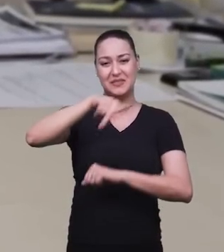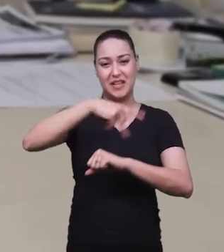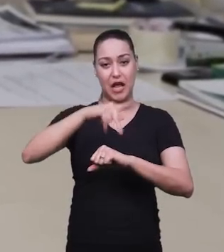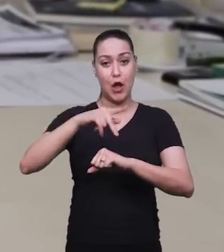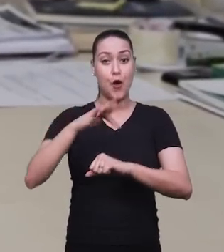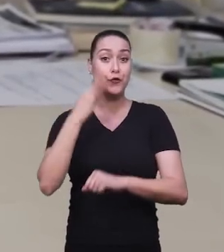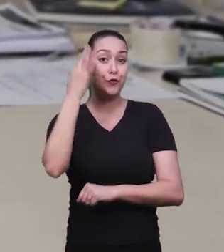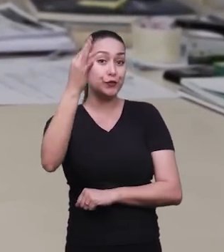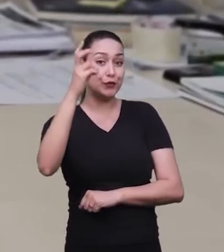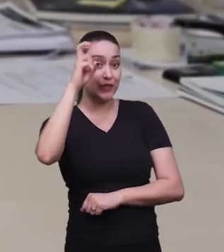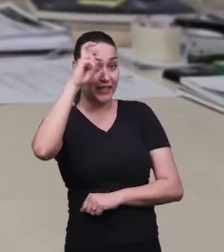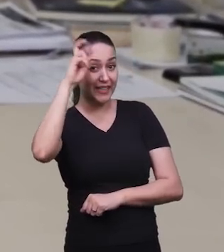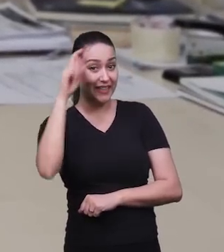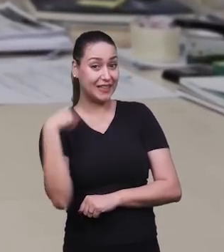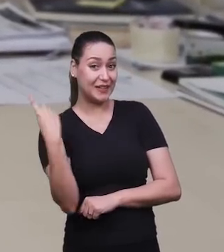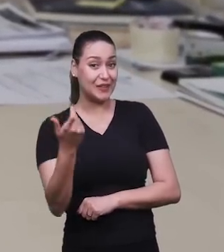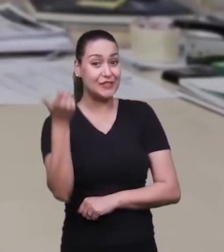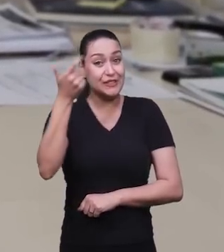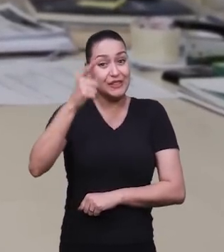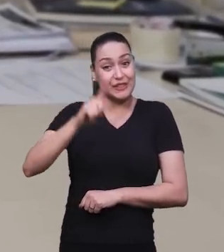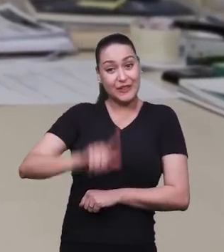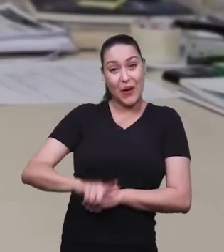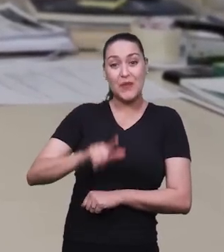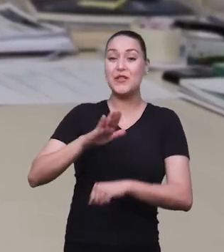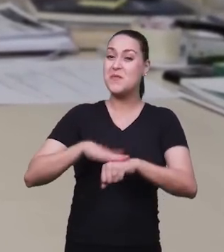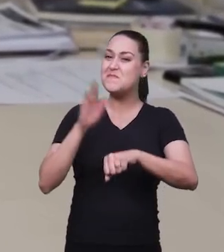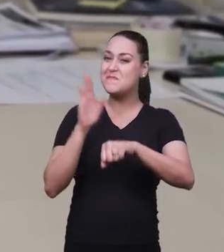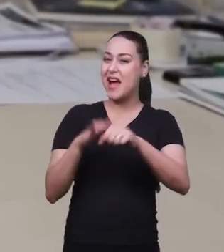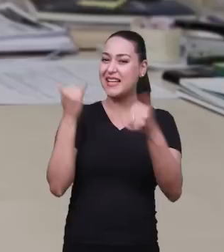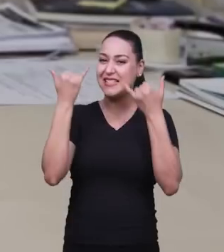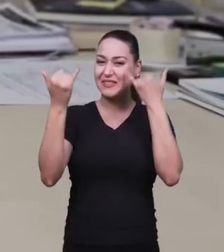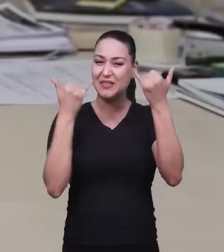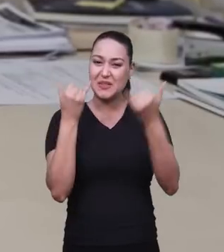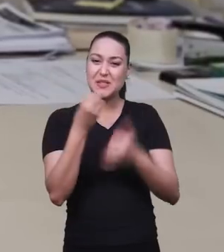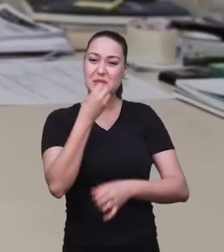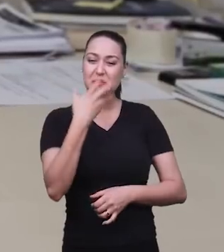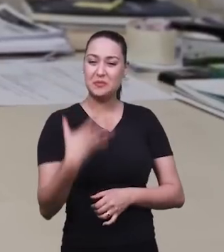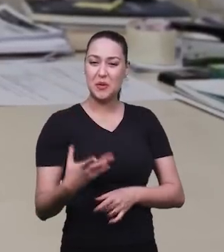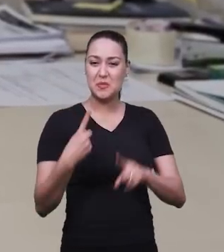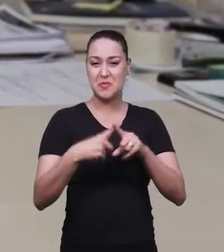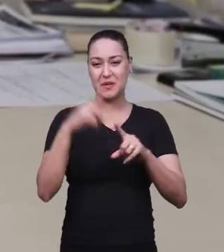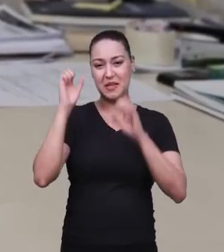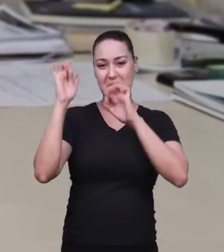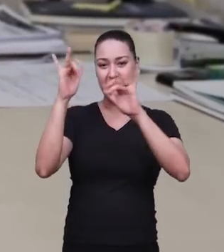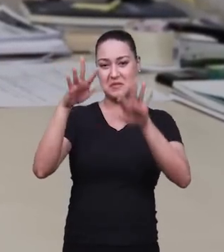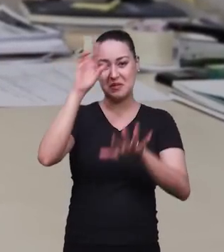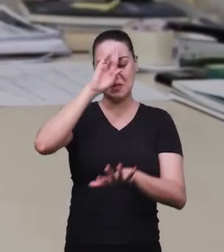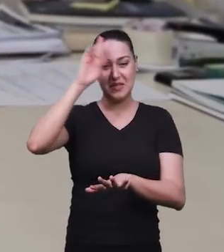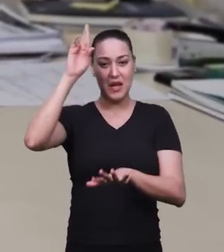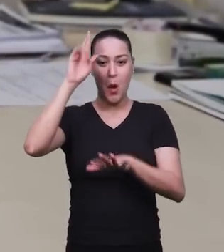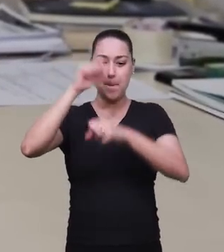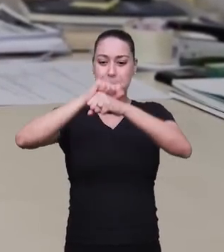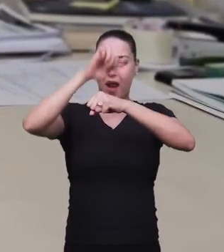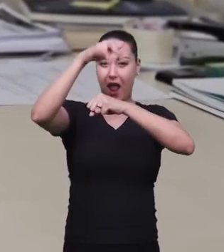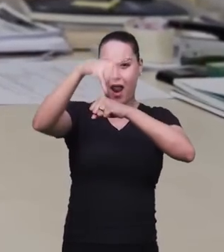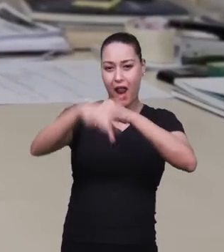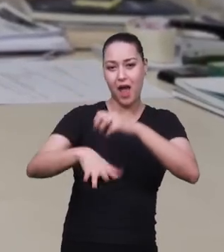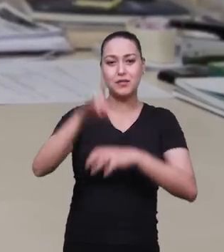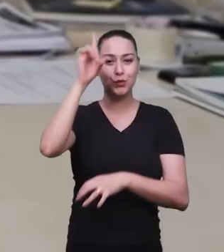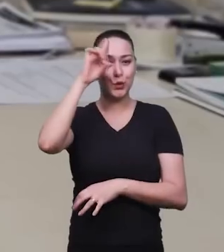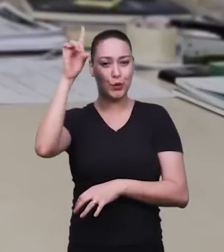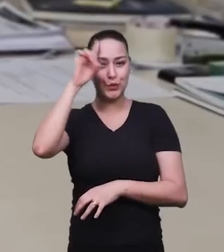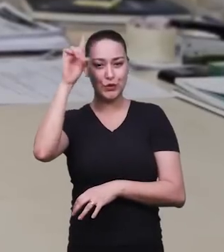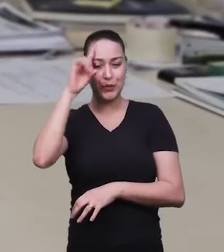na próxima quinta-feira estaremos de volta, certamente contando boas novas, porque a bênção do Senhor tem sido